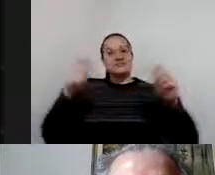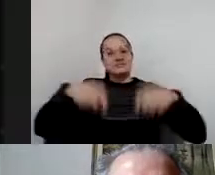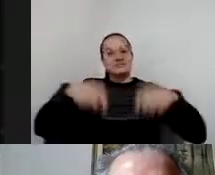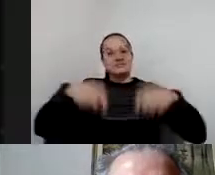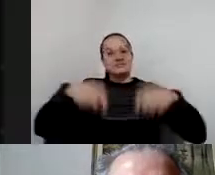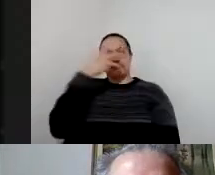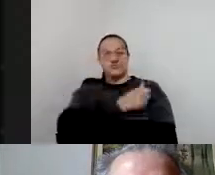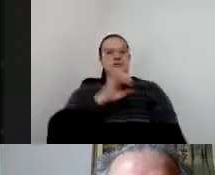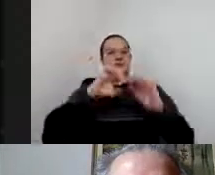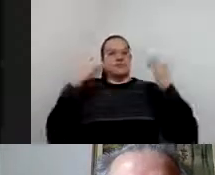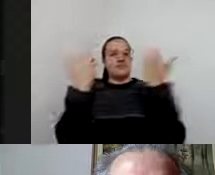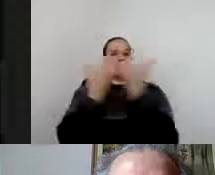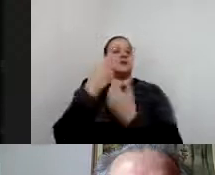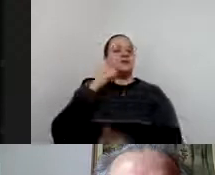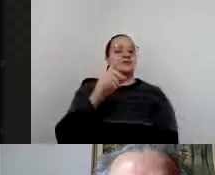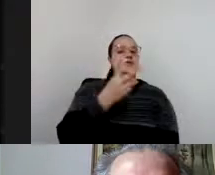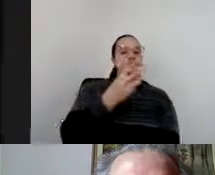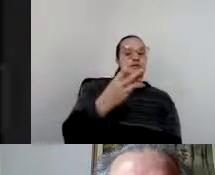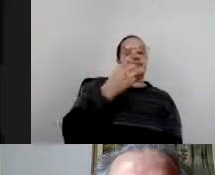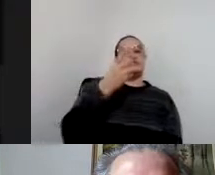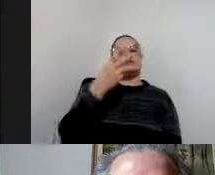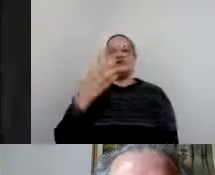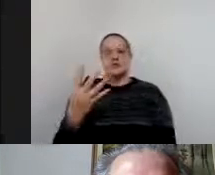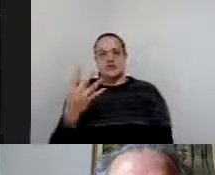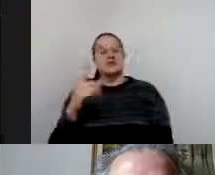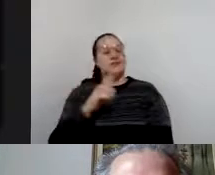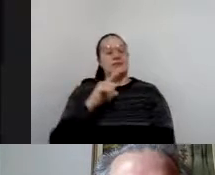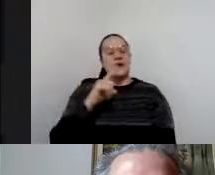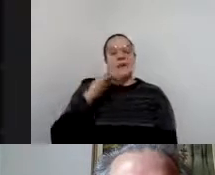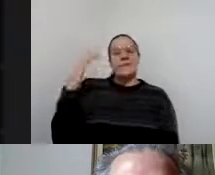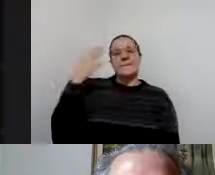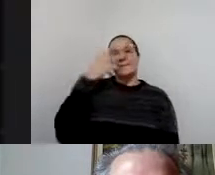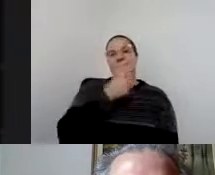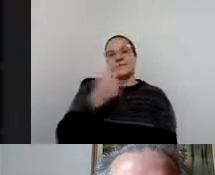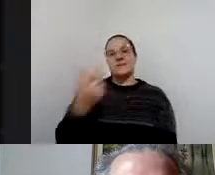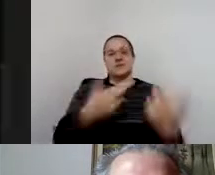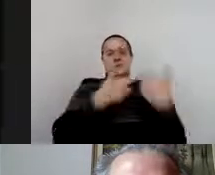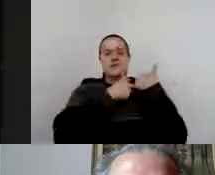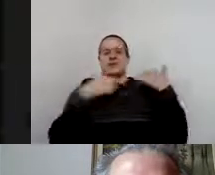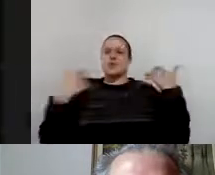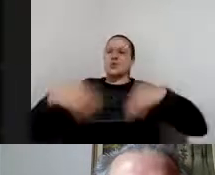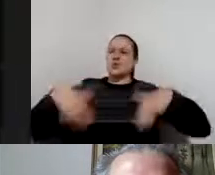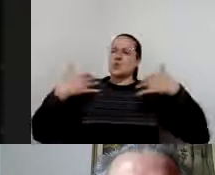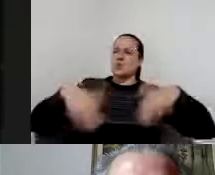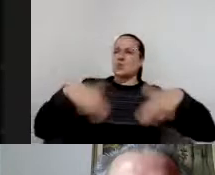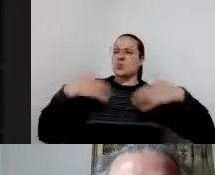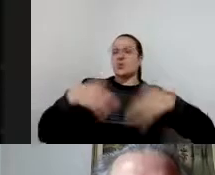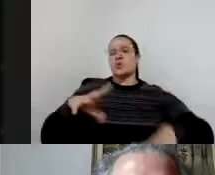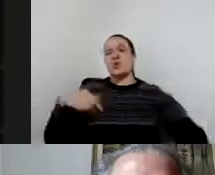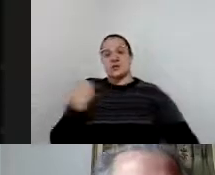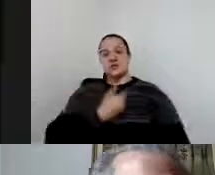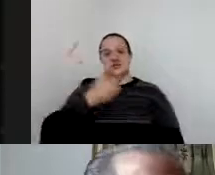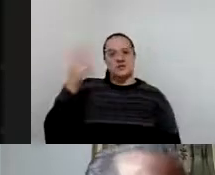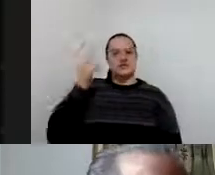23 e 24, e conseguiremos dar conta desta responsabilidade que nós nos colocamos, que é de